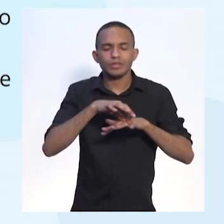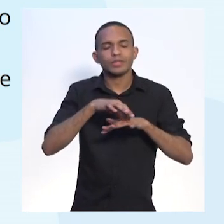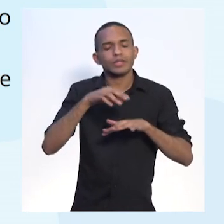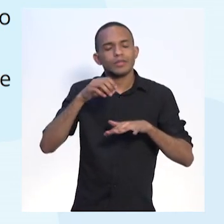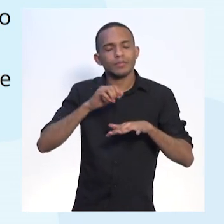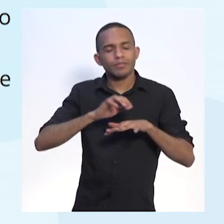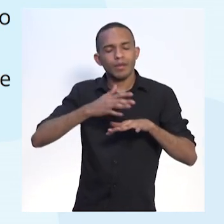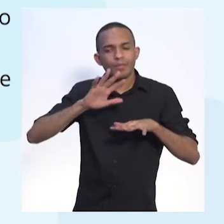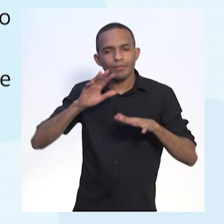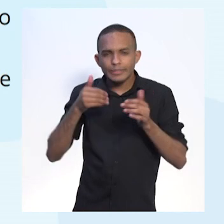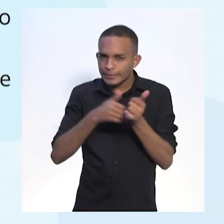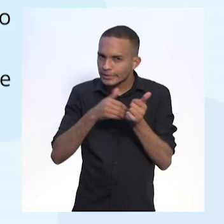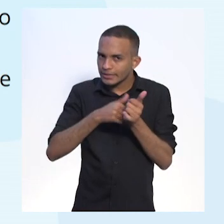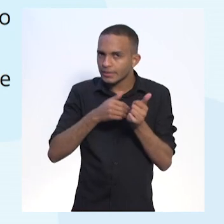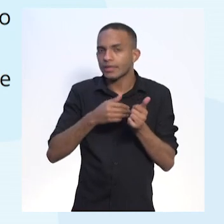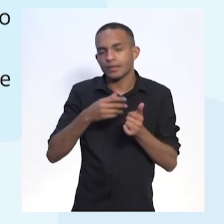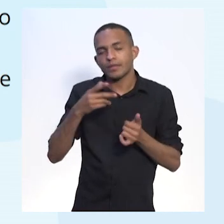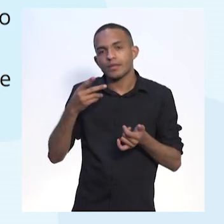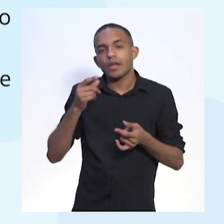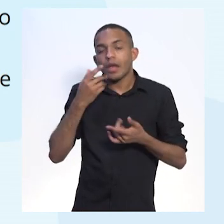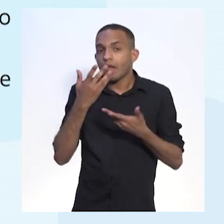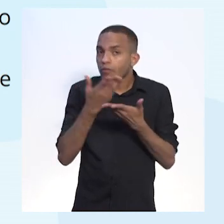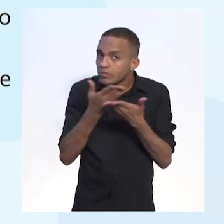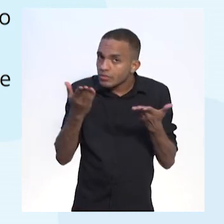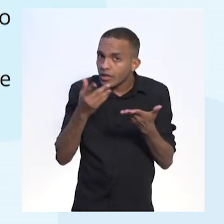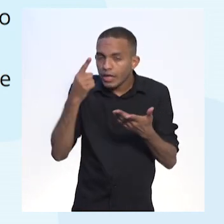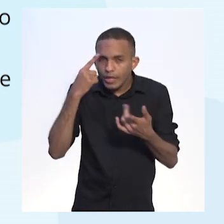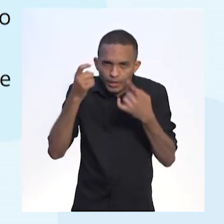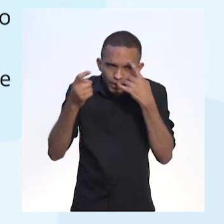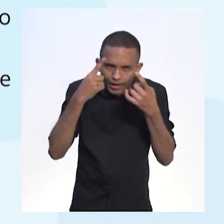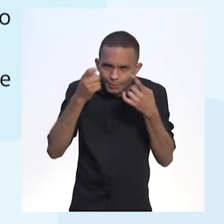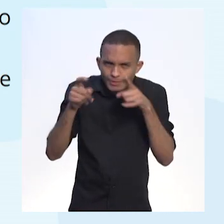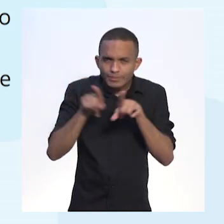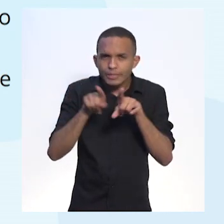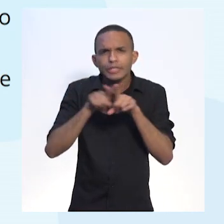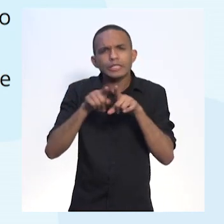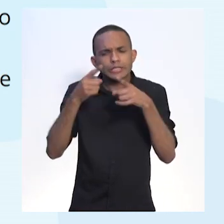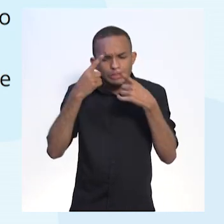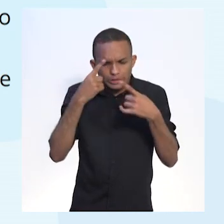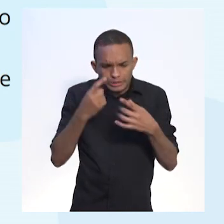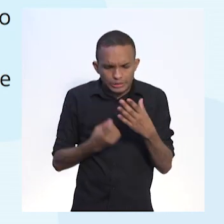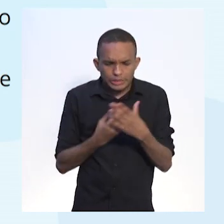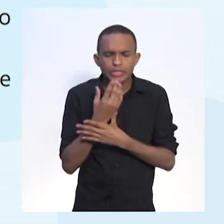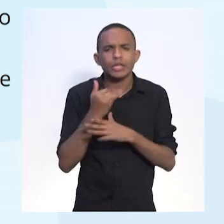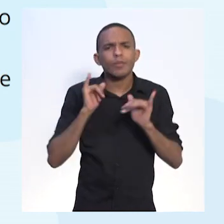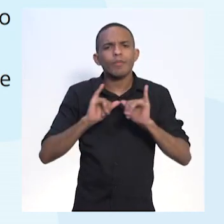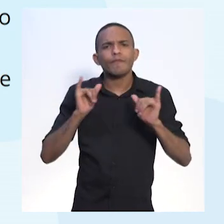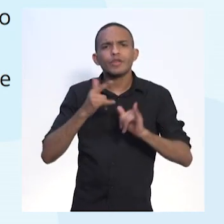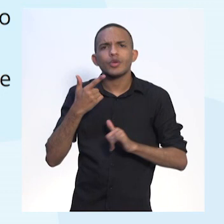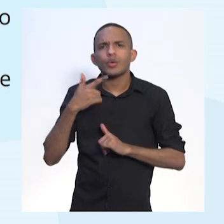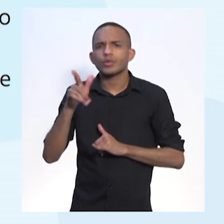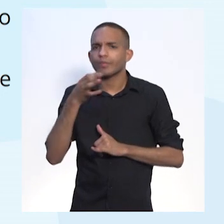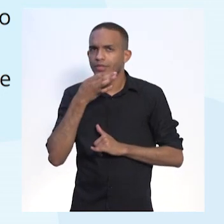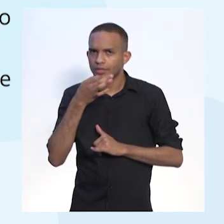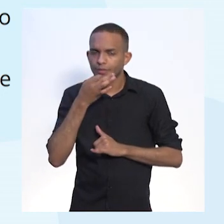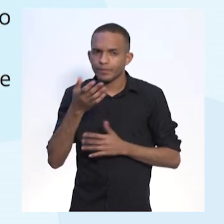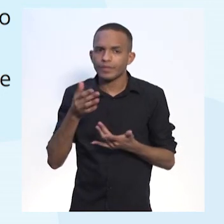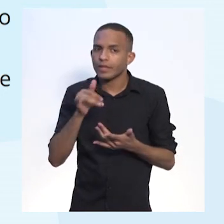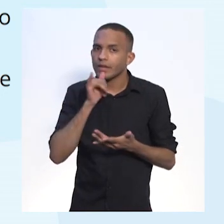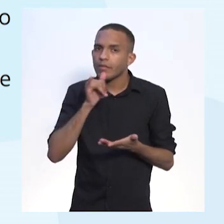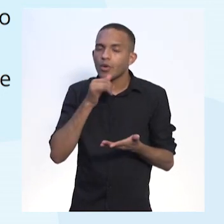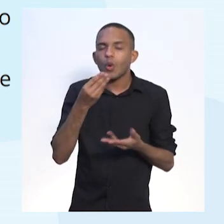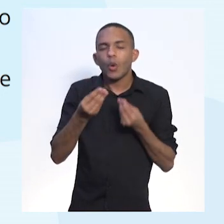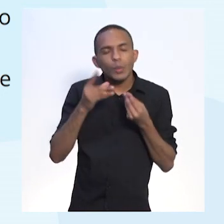aulas passadas. Que tal você usar a sua criatividade e fazer o mesmo? Crie uma notícia com base em outro conto que goste. Aqui a gente não vai focar no real,